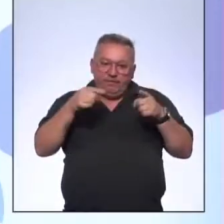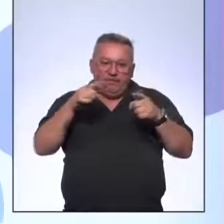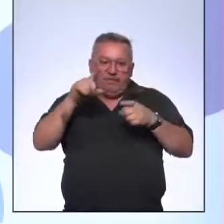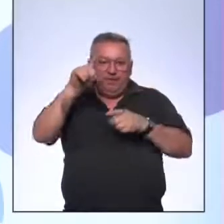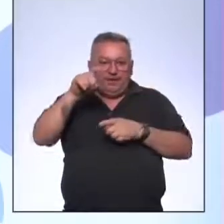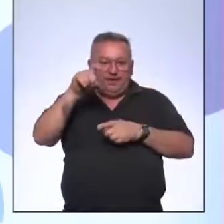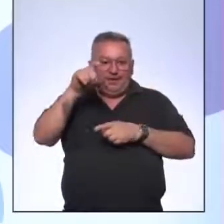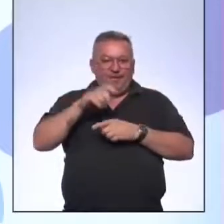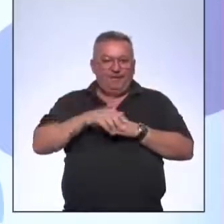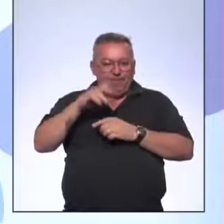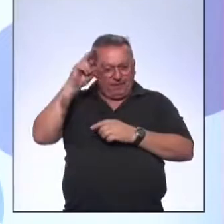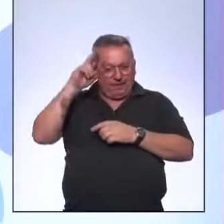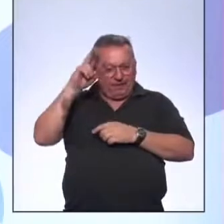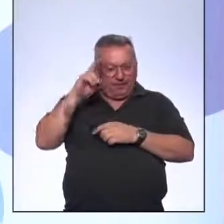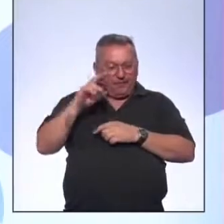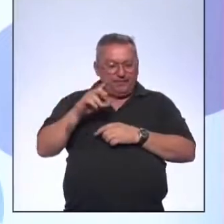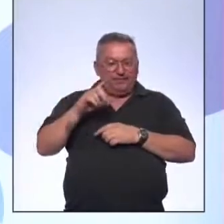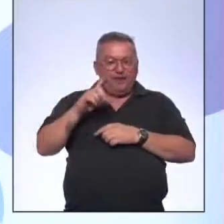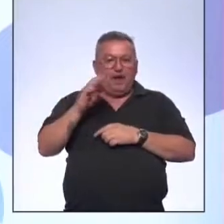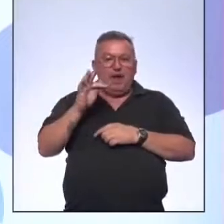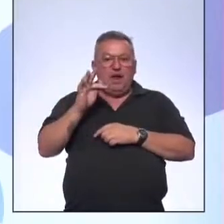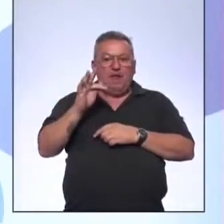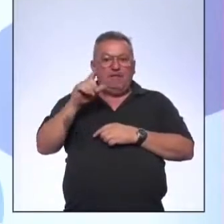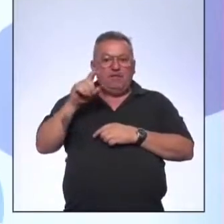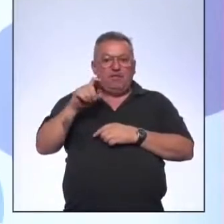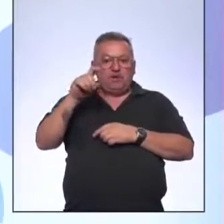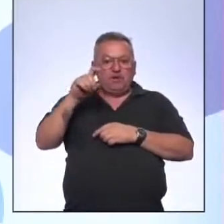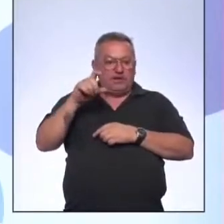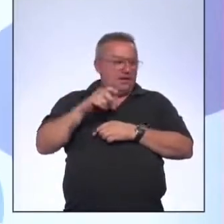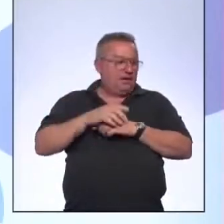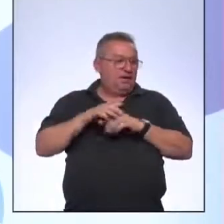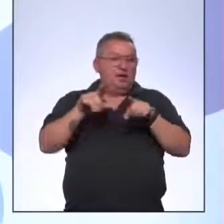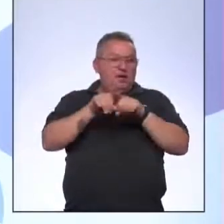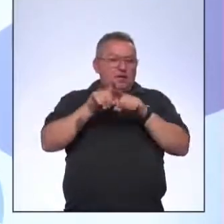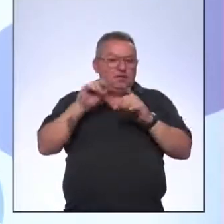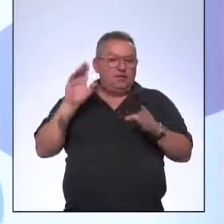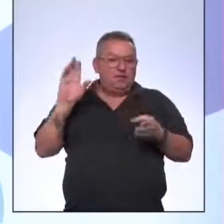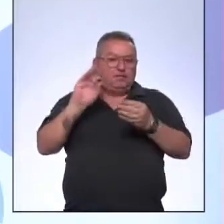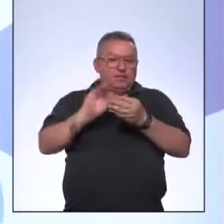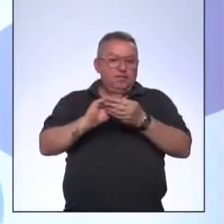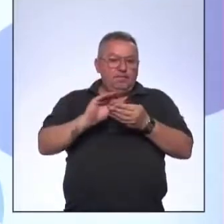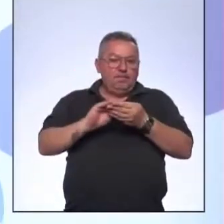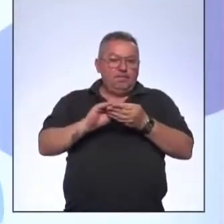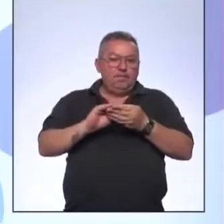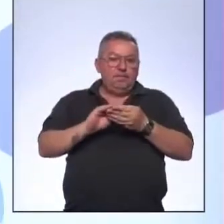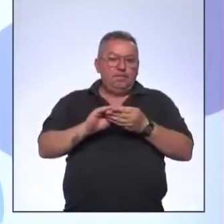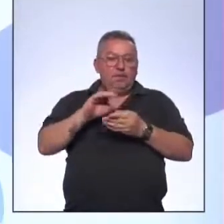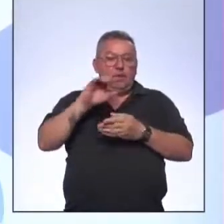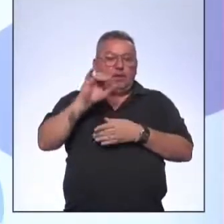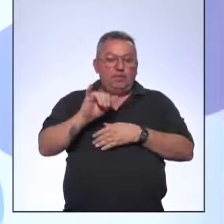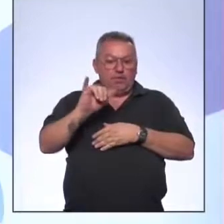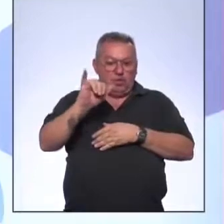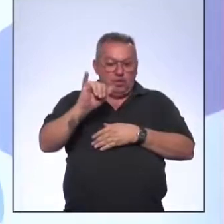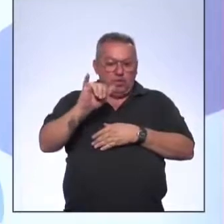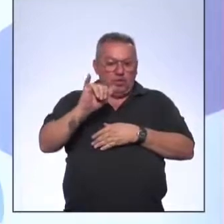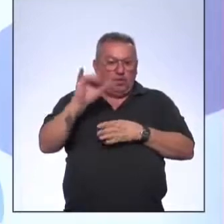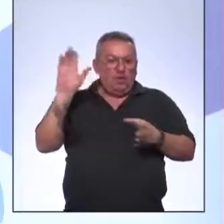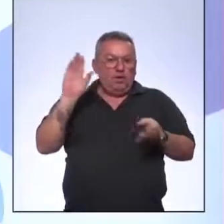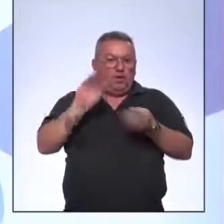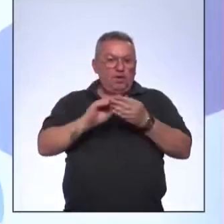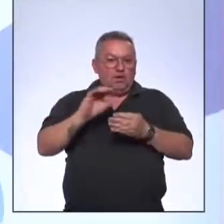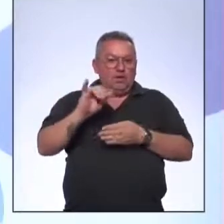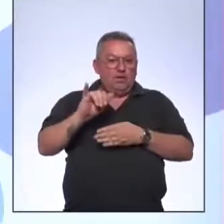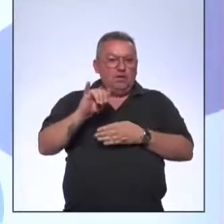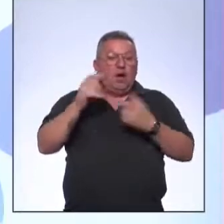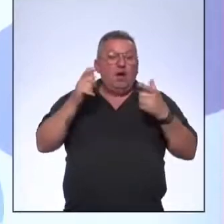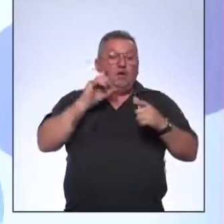indo x né Então essa forma de escrita alguns abreviaram como você bem disse pelo Y tão só onde você